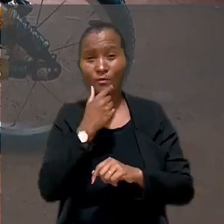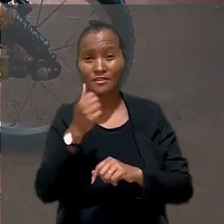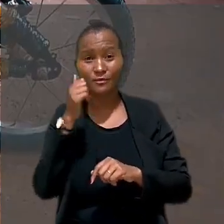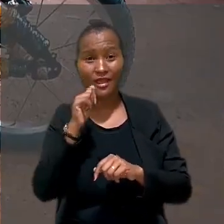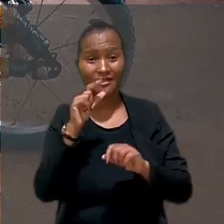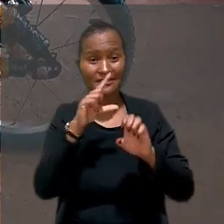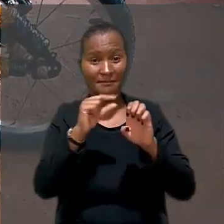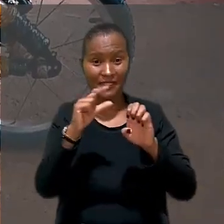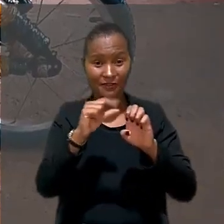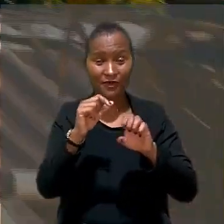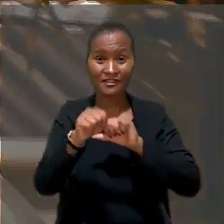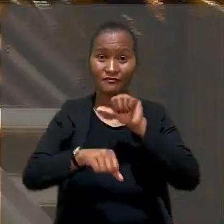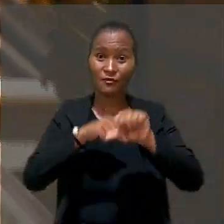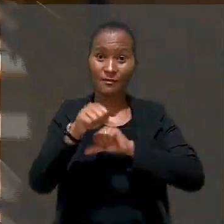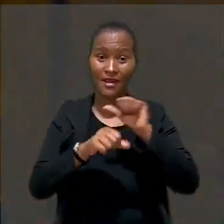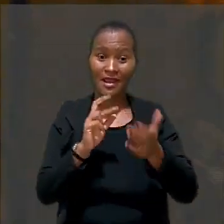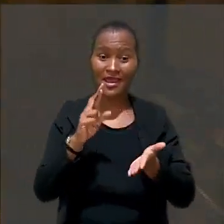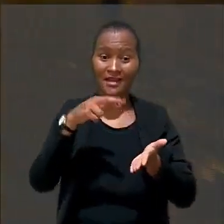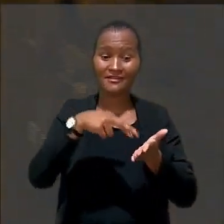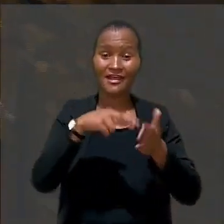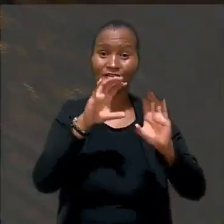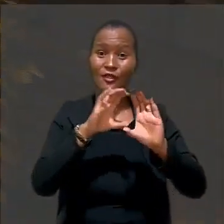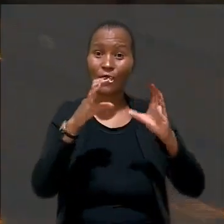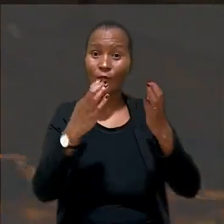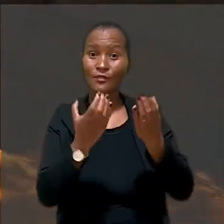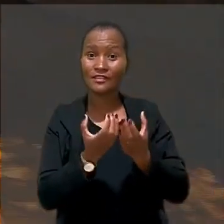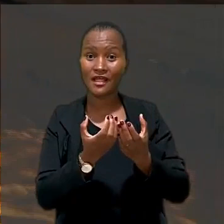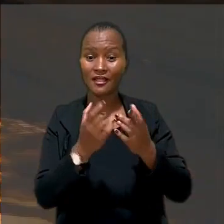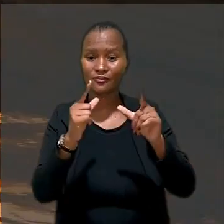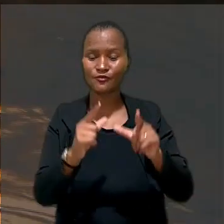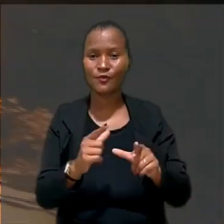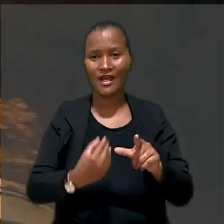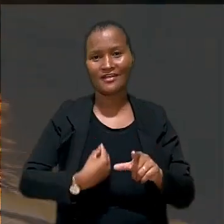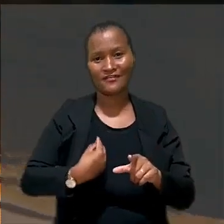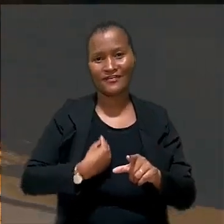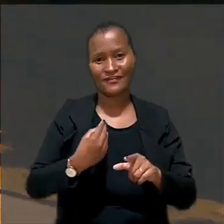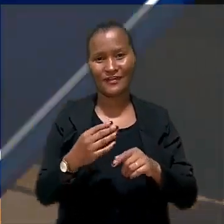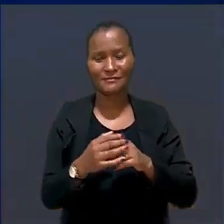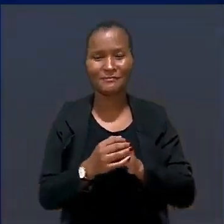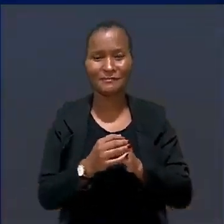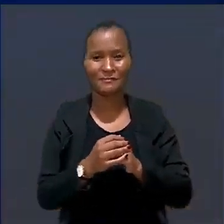de empreendedores que transformaram a realidade das comunidades onde vivem.